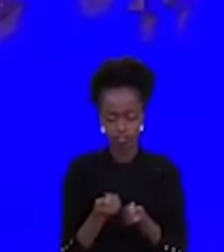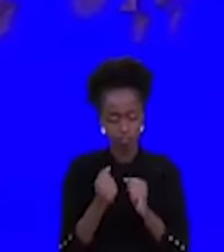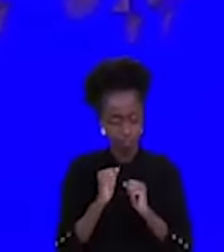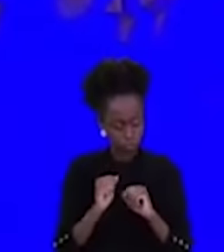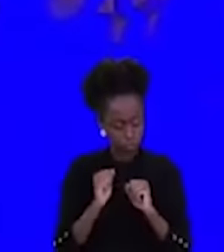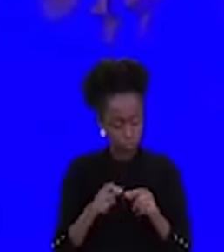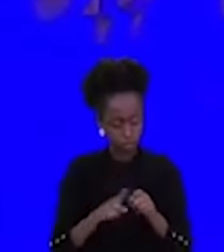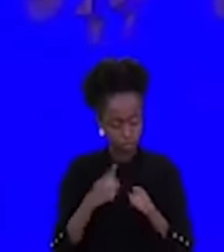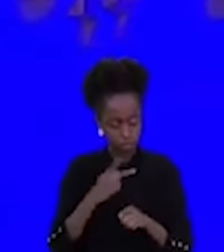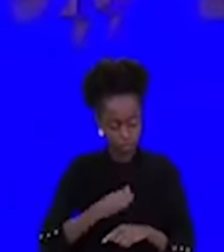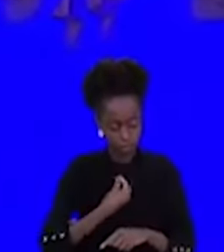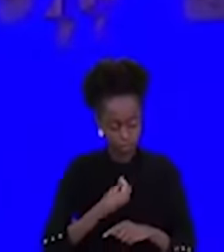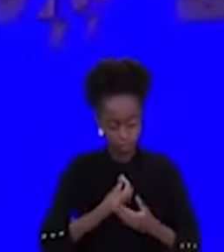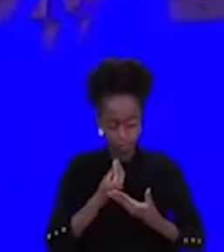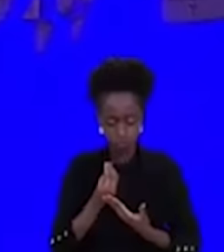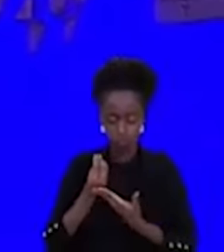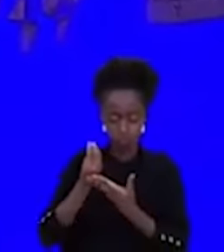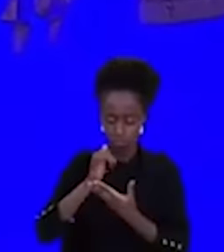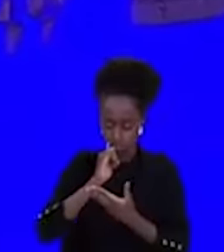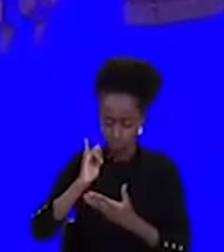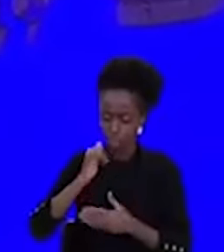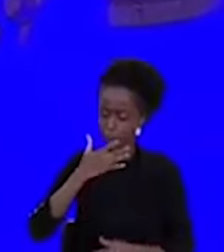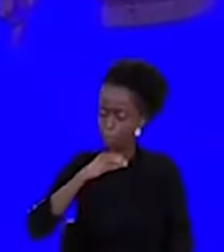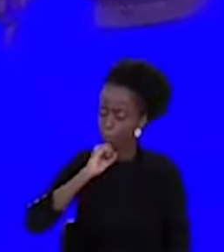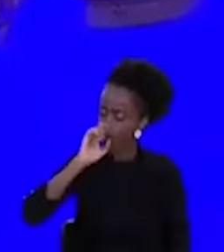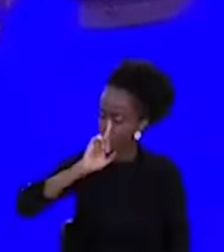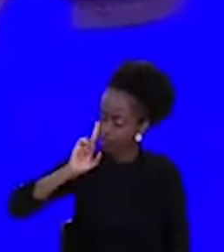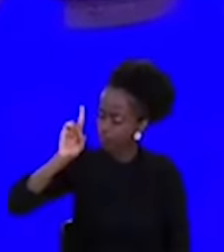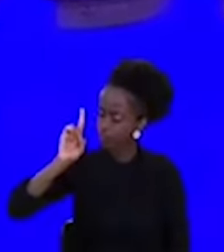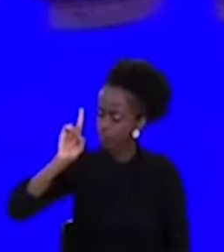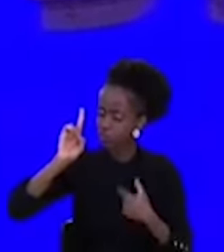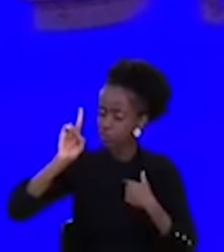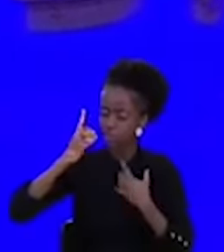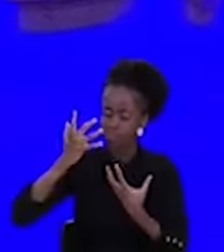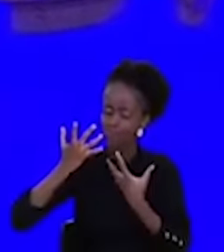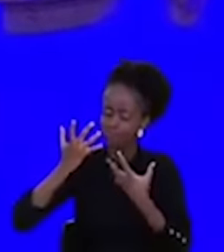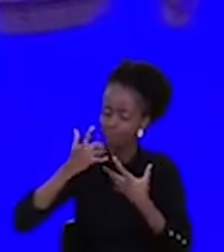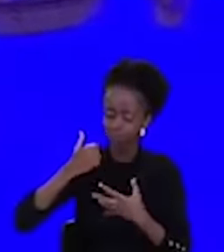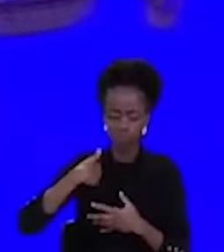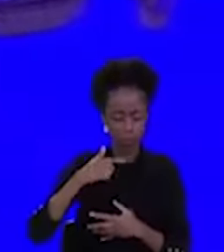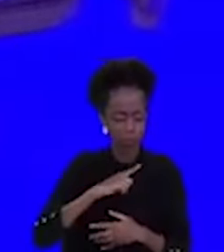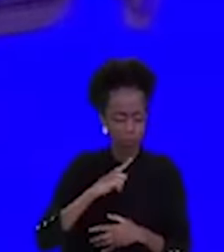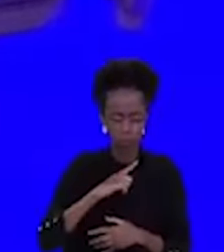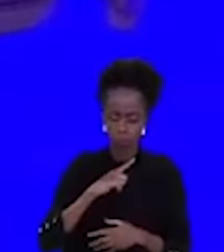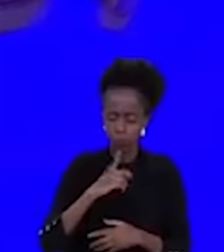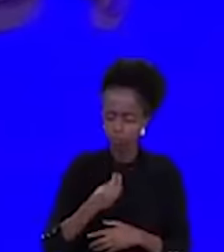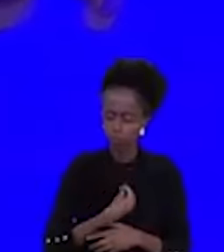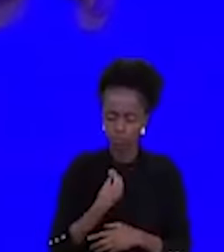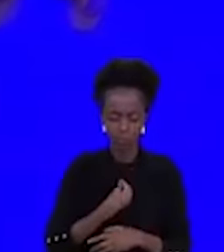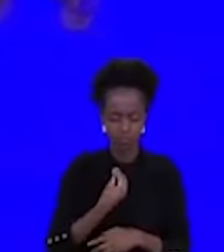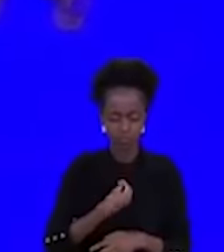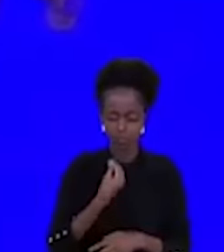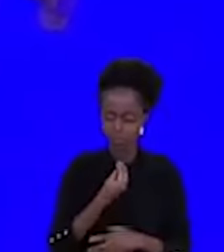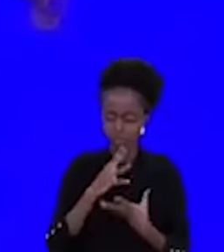Ofereça a Ele a sua vida, meu amigo. Diga para Ele: meu Pai, a única coisa que me restou foi a